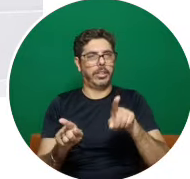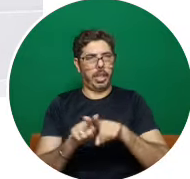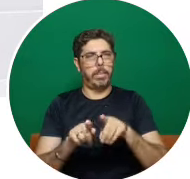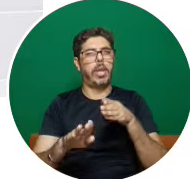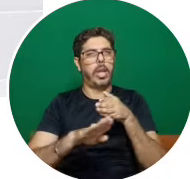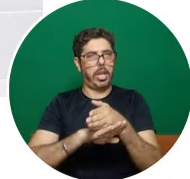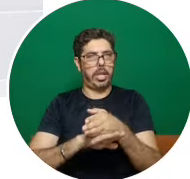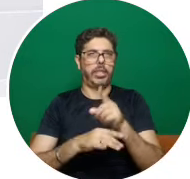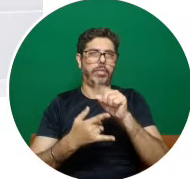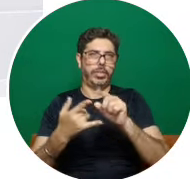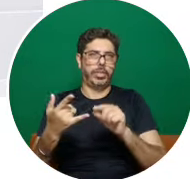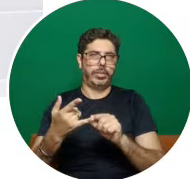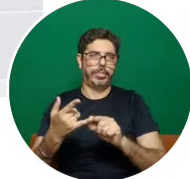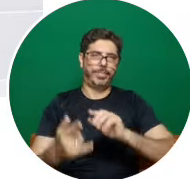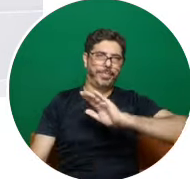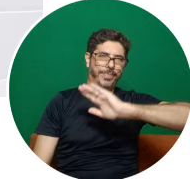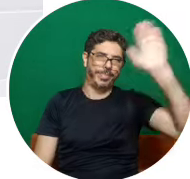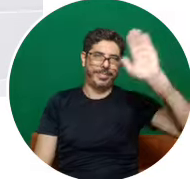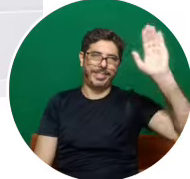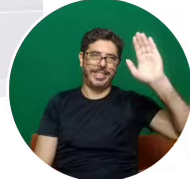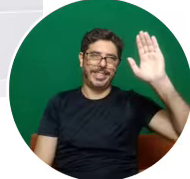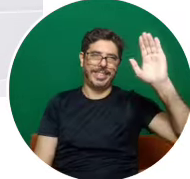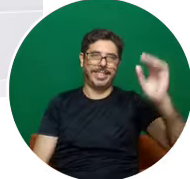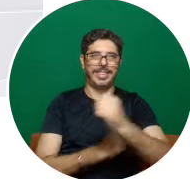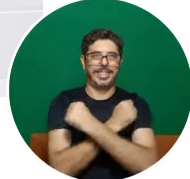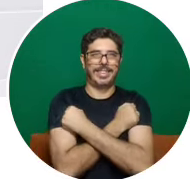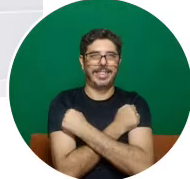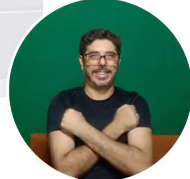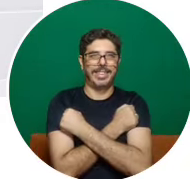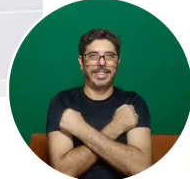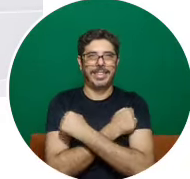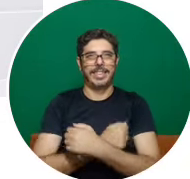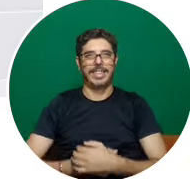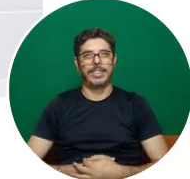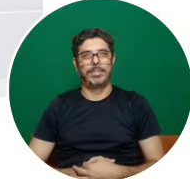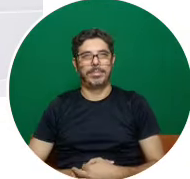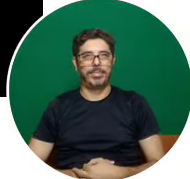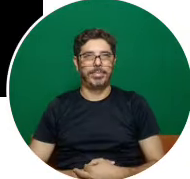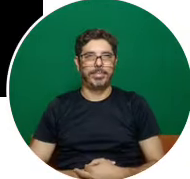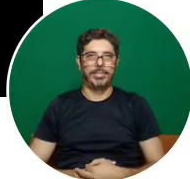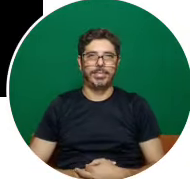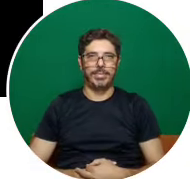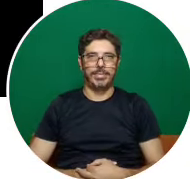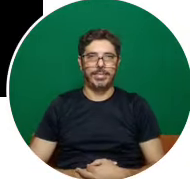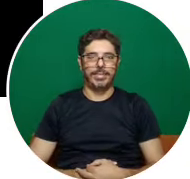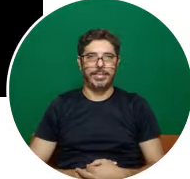e se inscreva no canal. Tenha Verve Científica. Abraço e até a próxima!